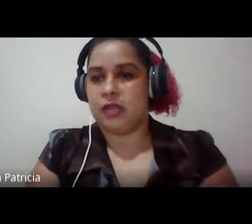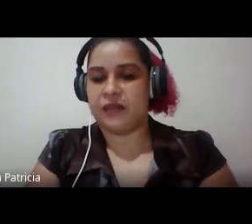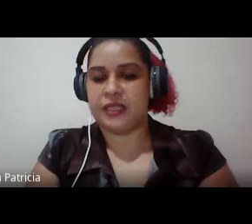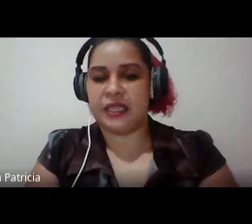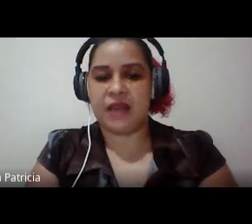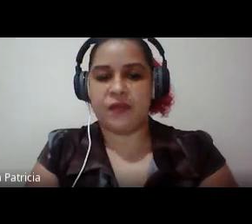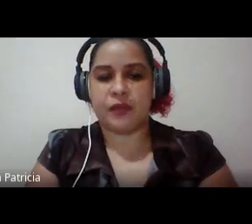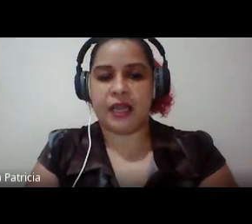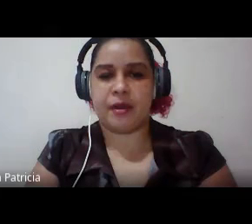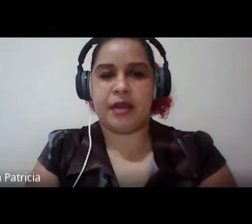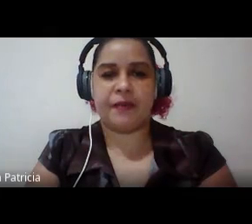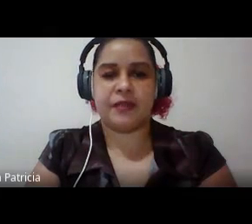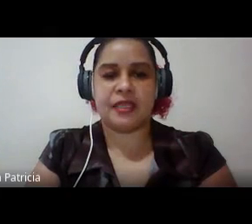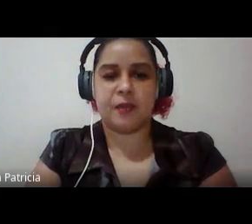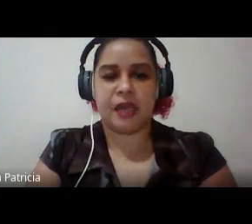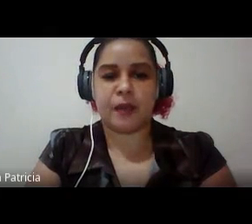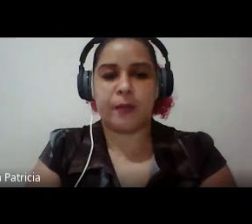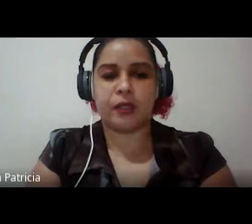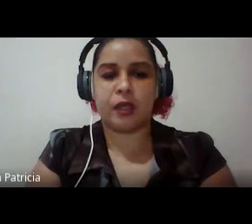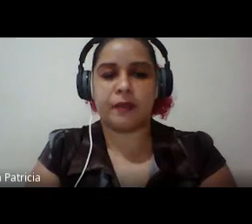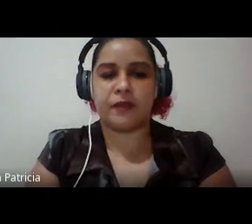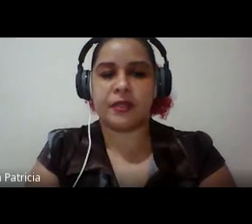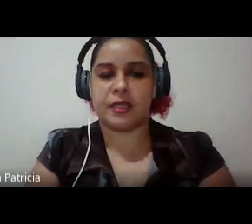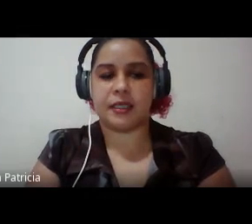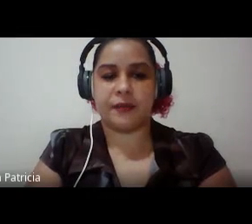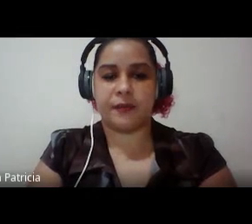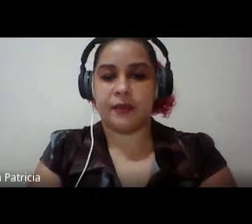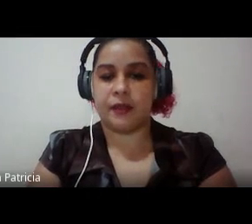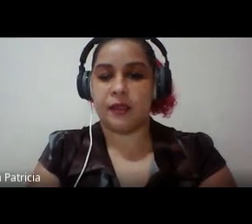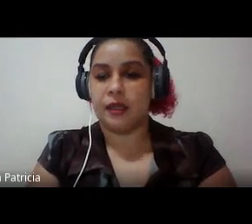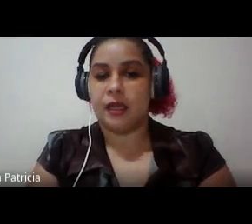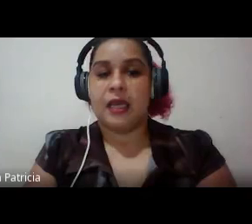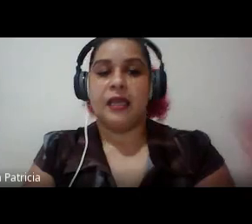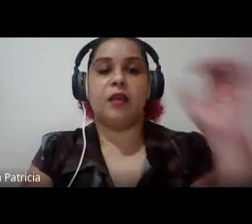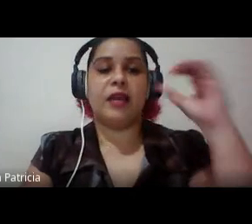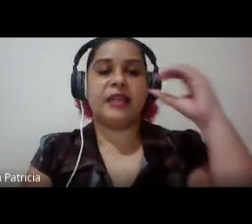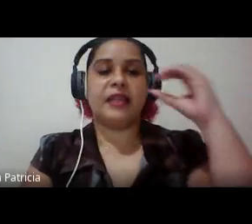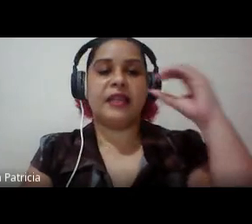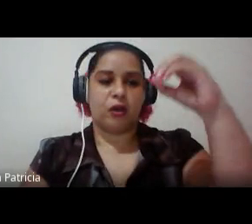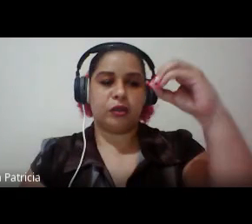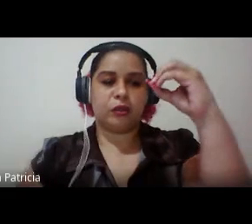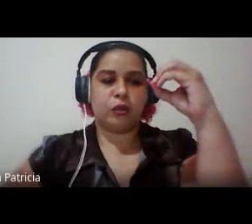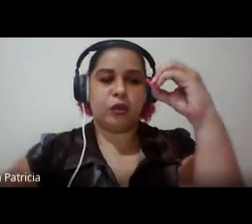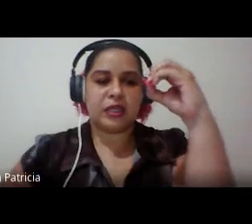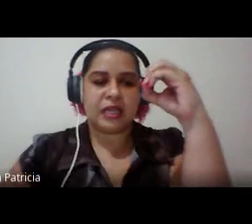Já que você tá, vou voltar para olhar para vocês, que eu me acho mais bonita olhando para vocês. Então, letra A,